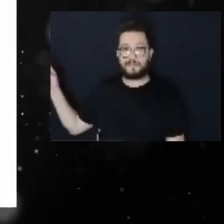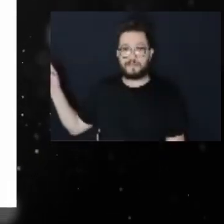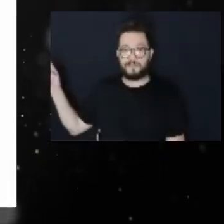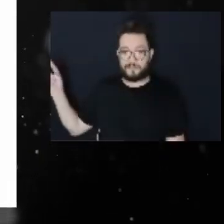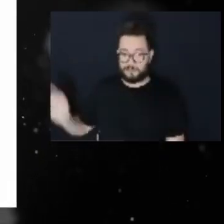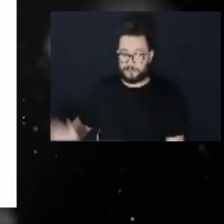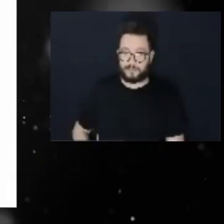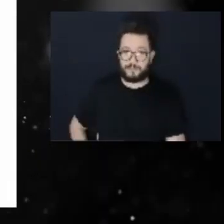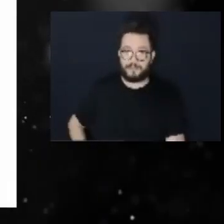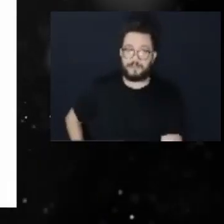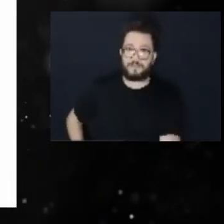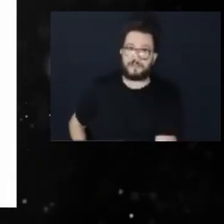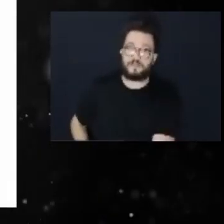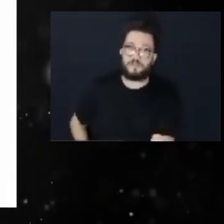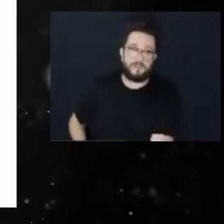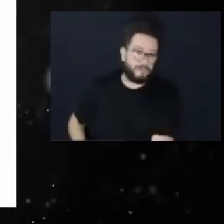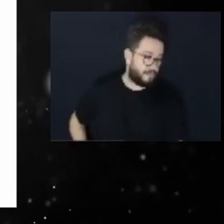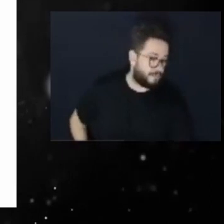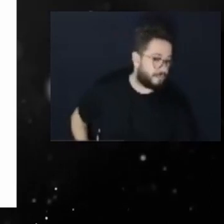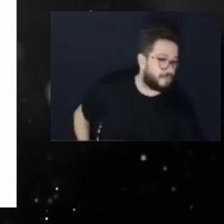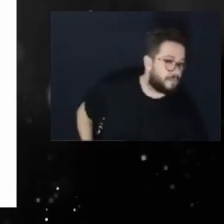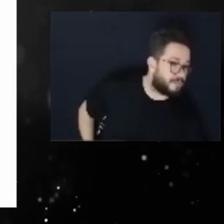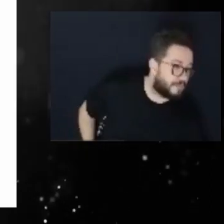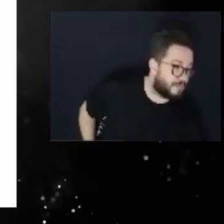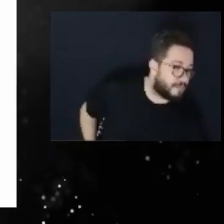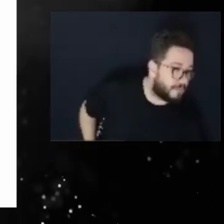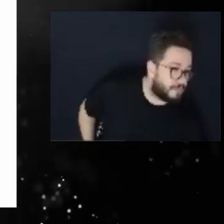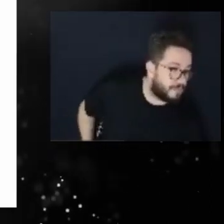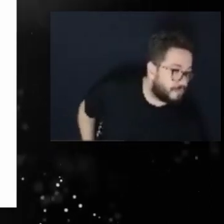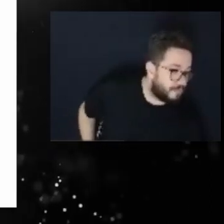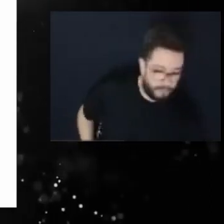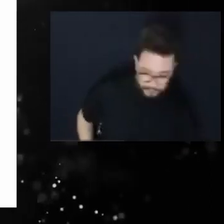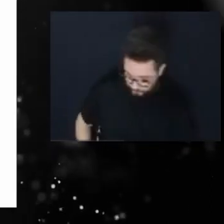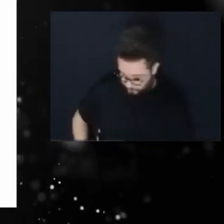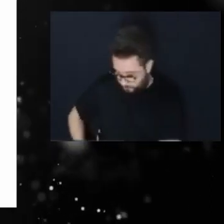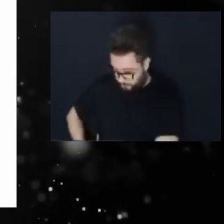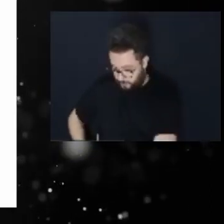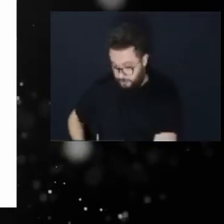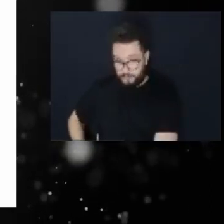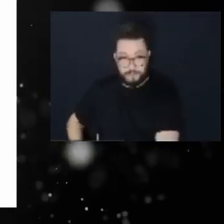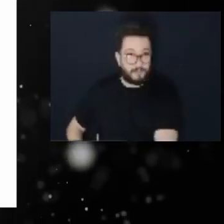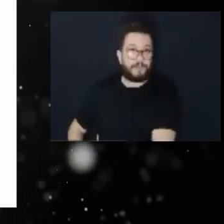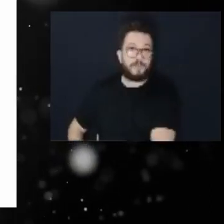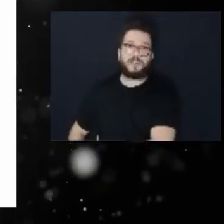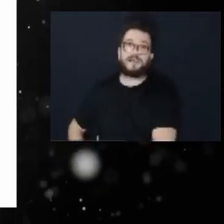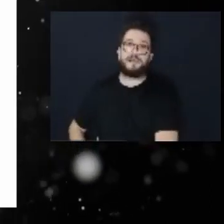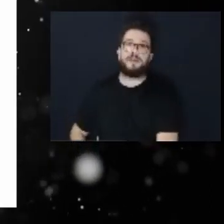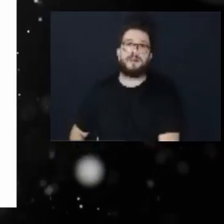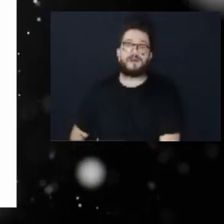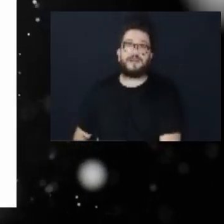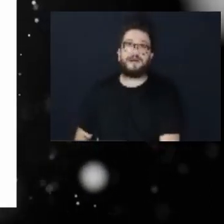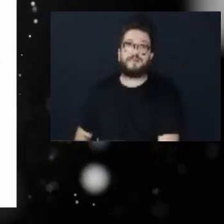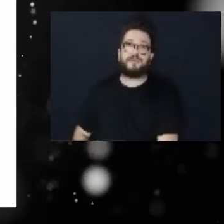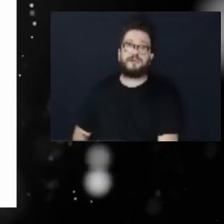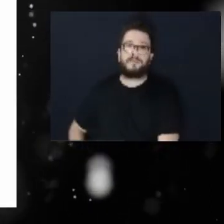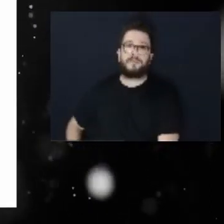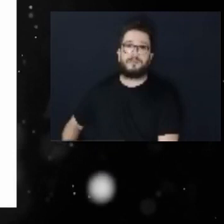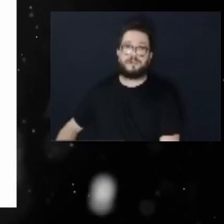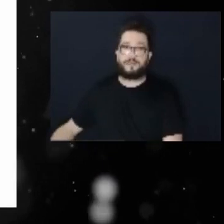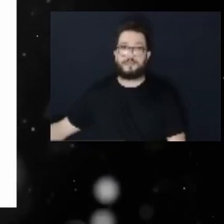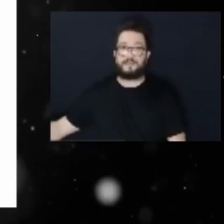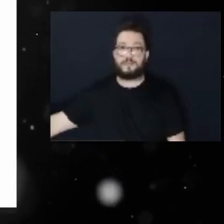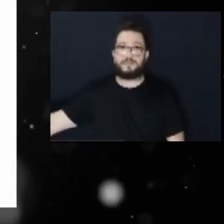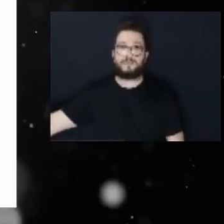embora a queda dos óbitos também, como a cidade anterior. Então, de forma geral, observaremos para o